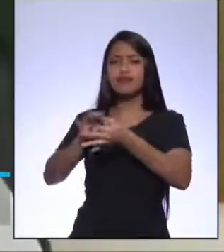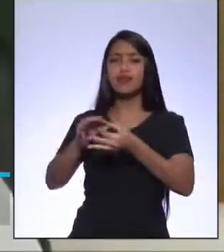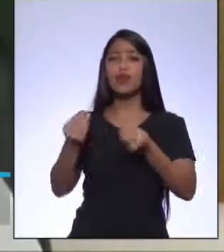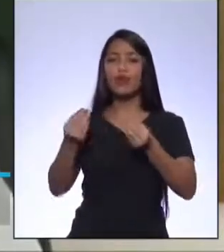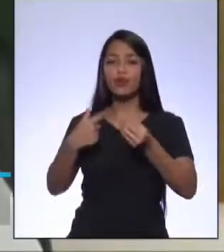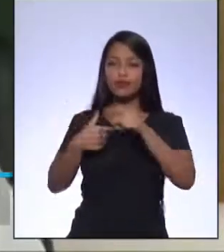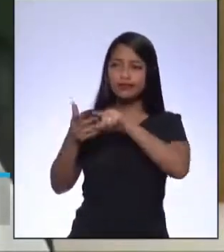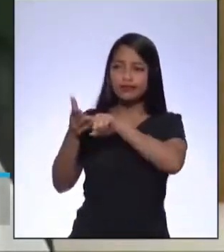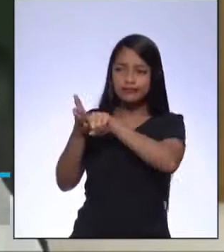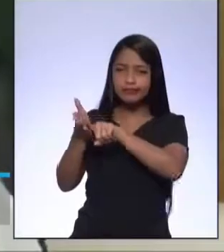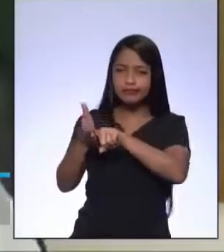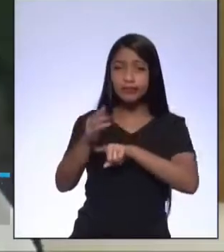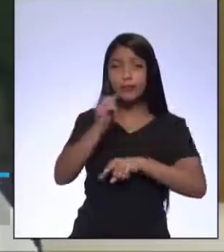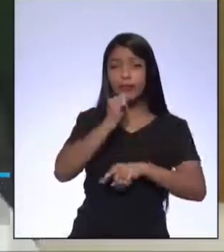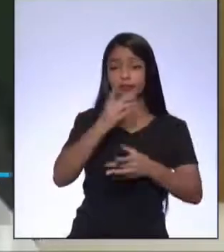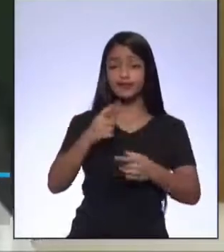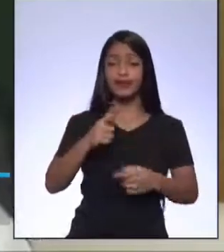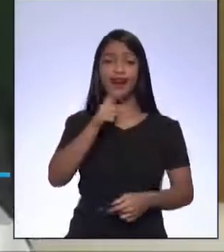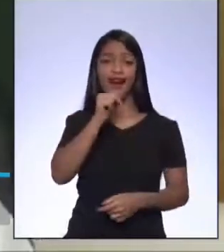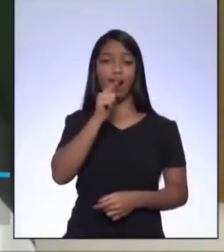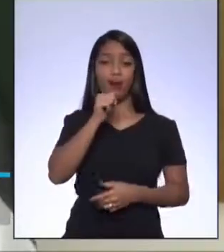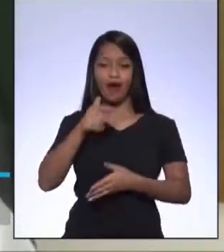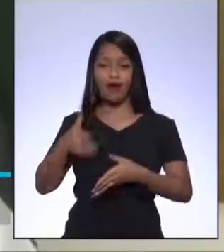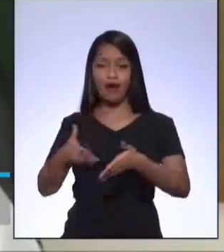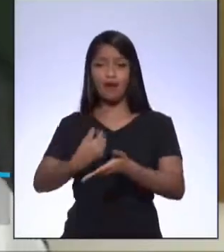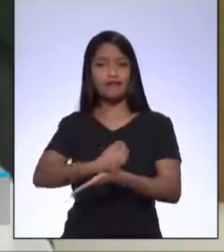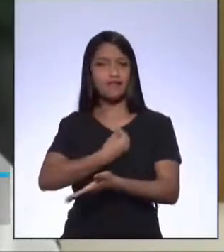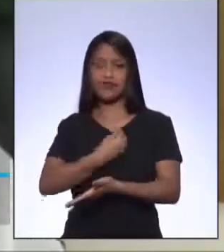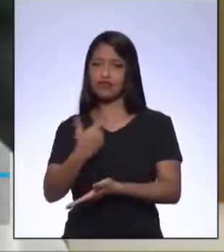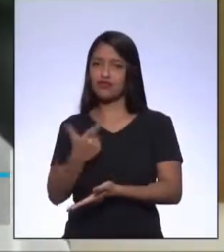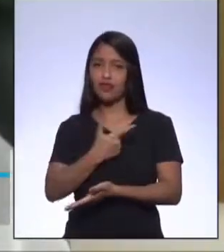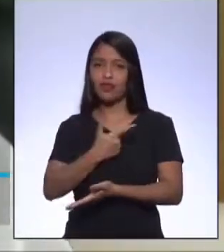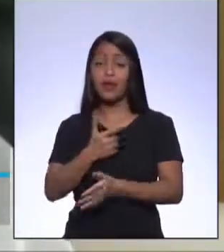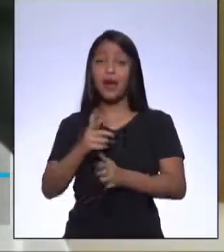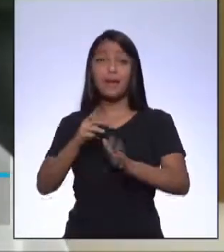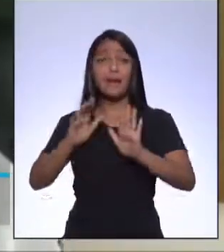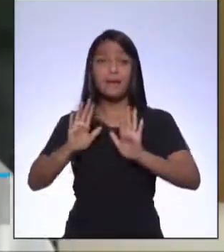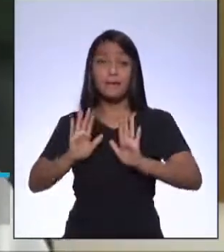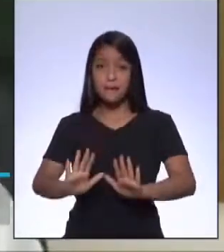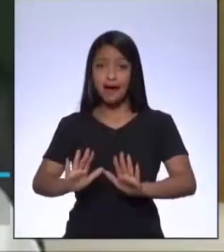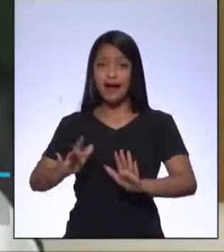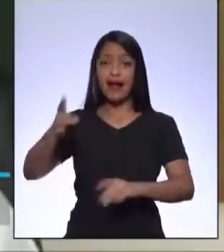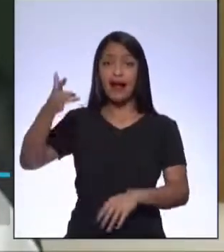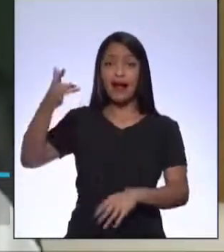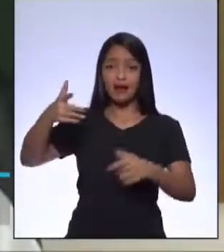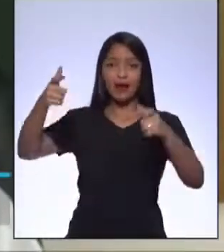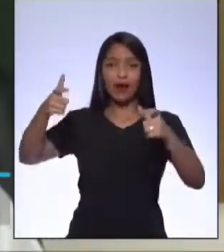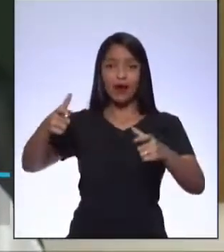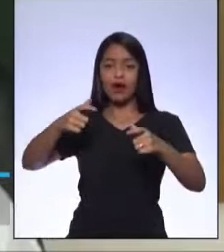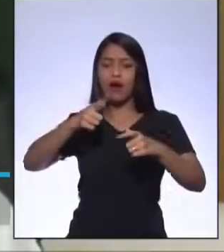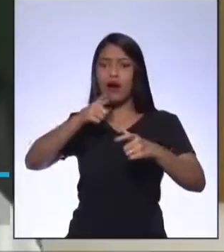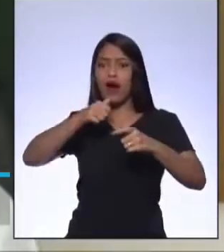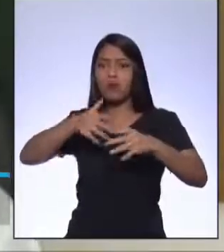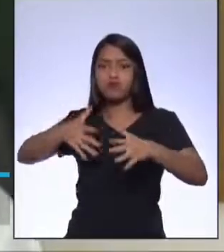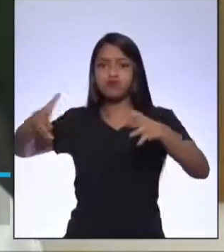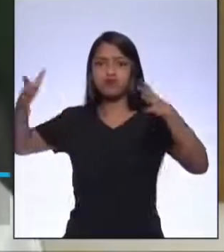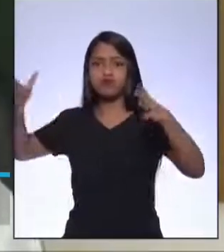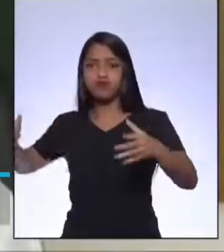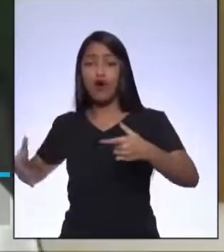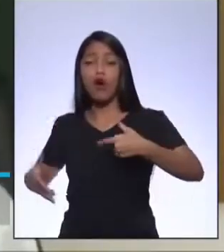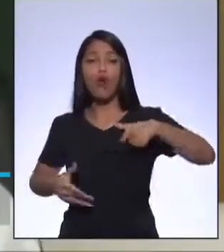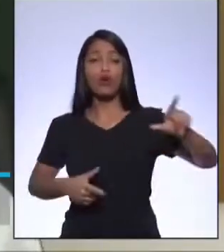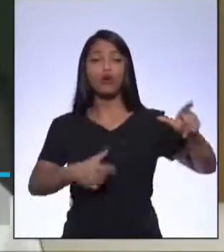por exemplo, água não é viva. Mas ela pode ter em abundância no ecossistema e pode ter em falta no outro,